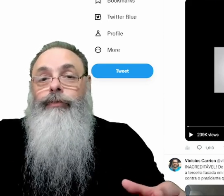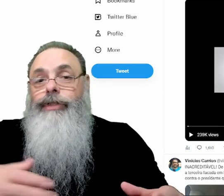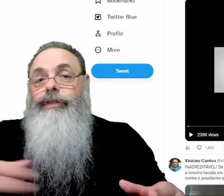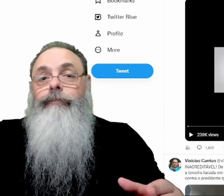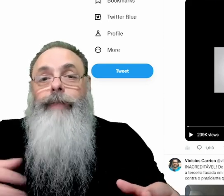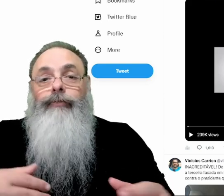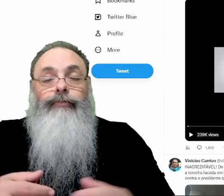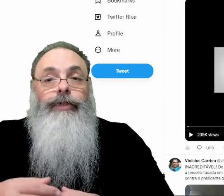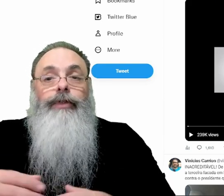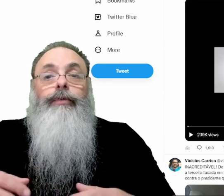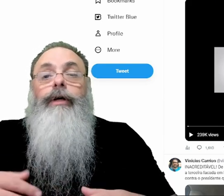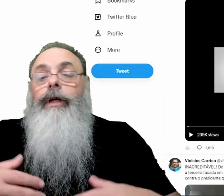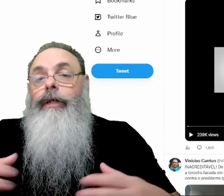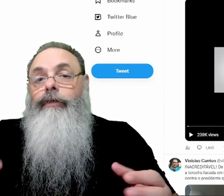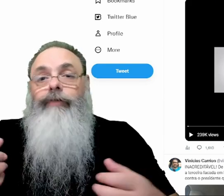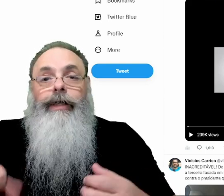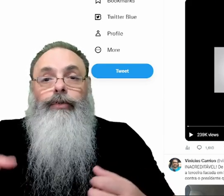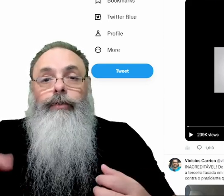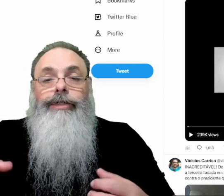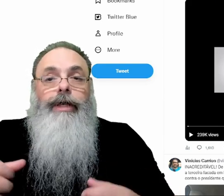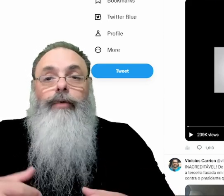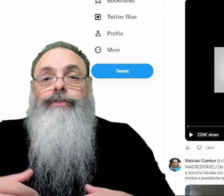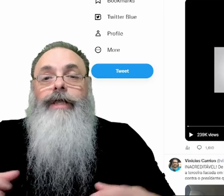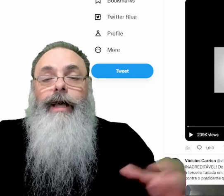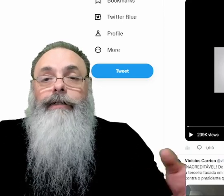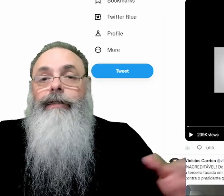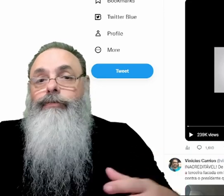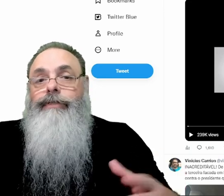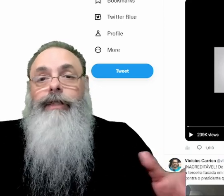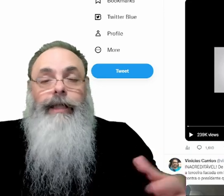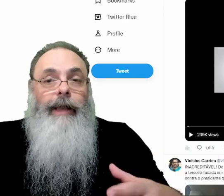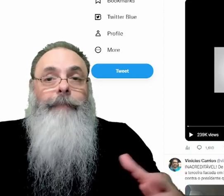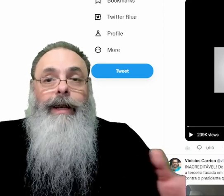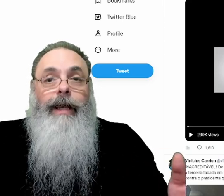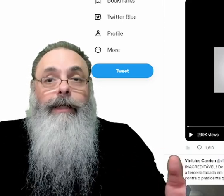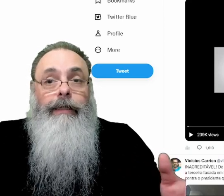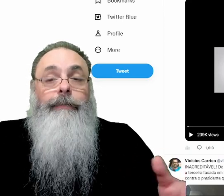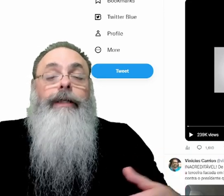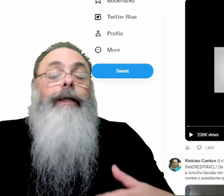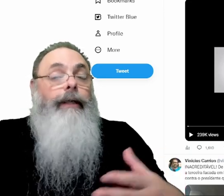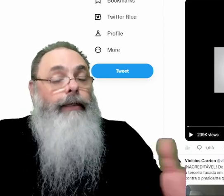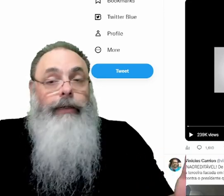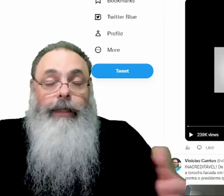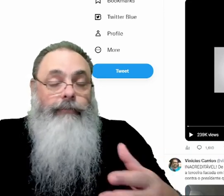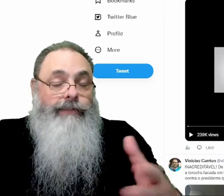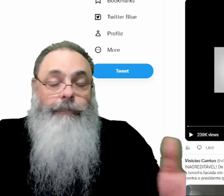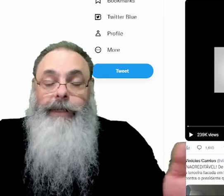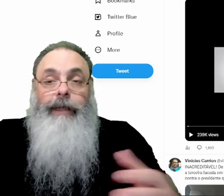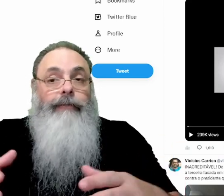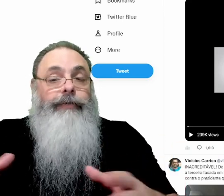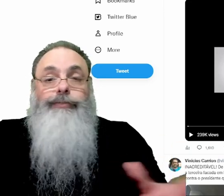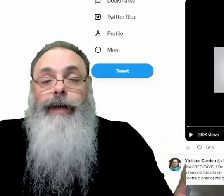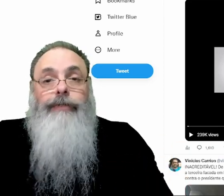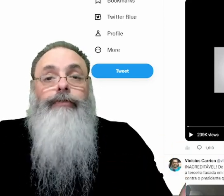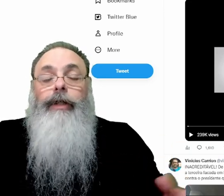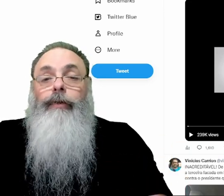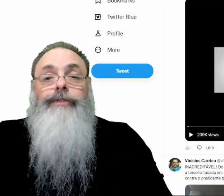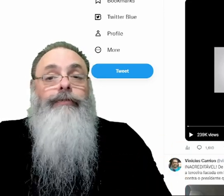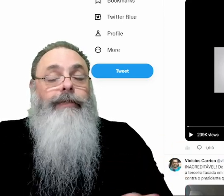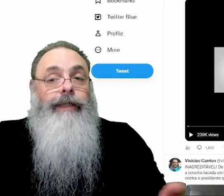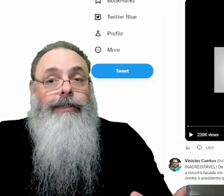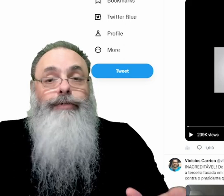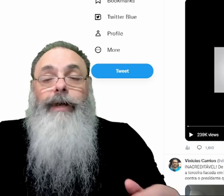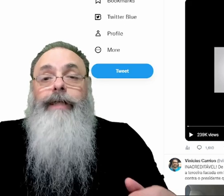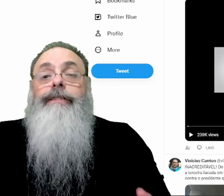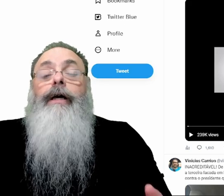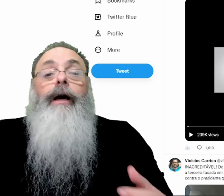de pintura de meio fio e varredura de calçada e não sei o lá e aparar grama. E ok, fazer piada faz parte do negócio,